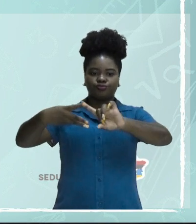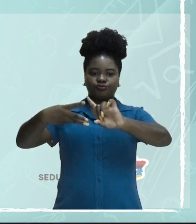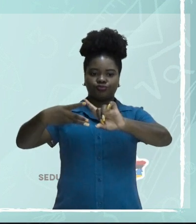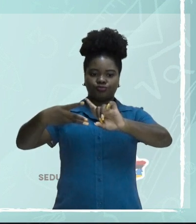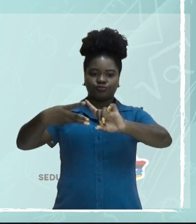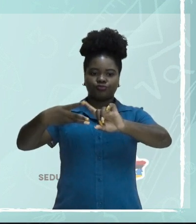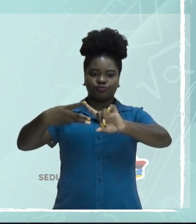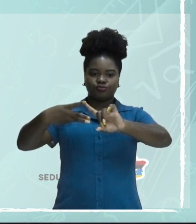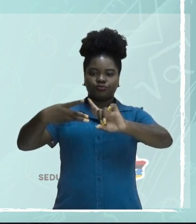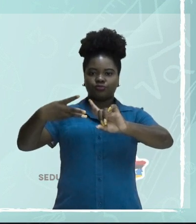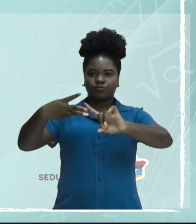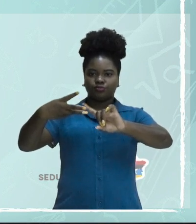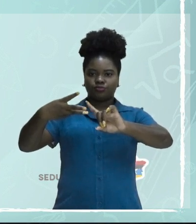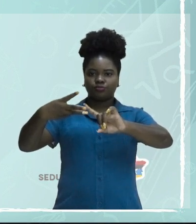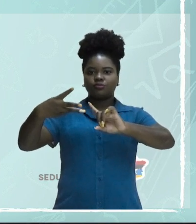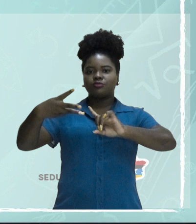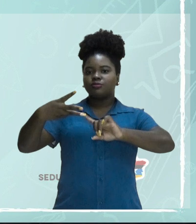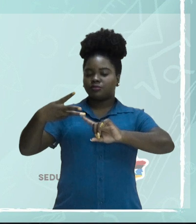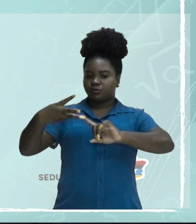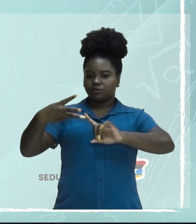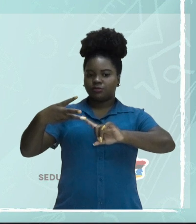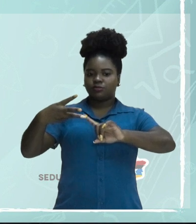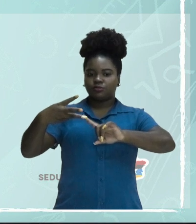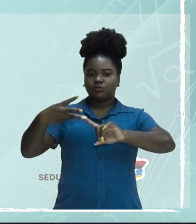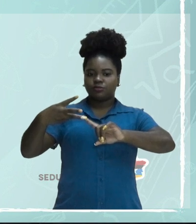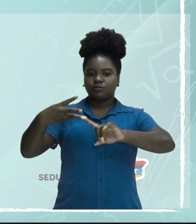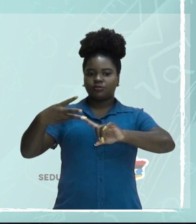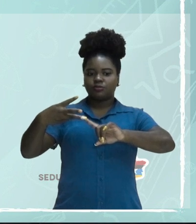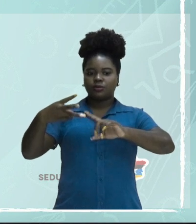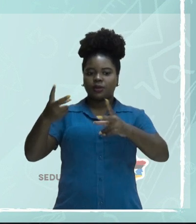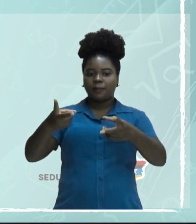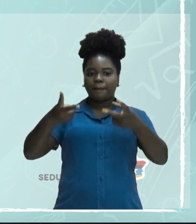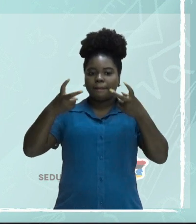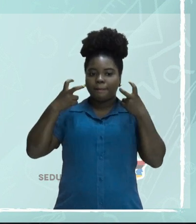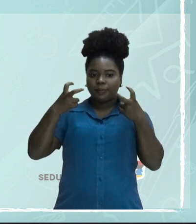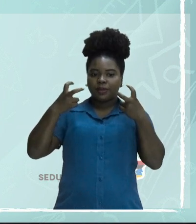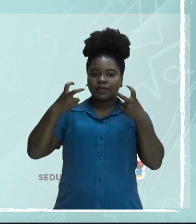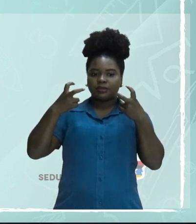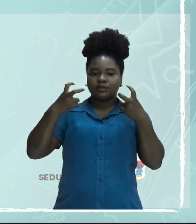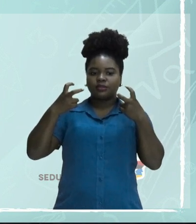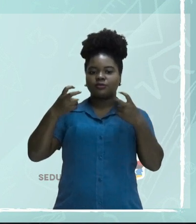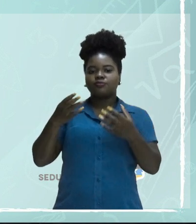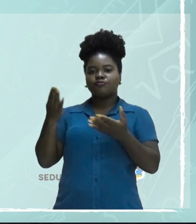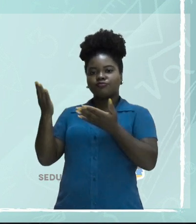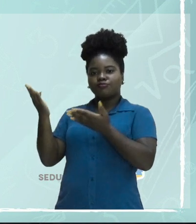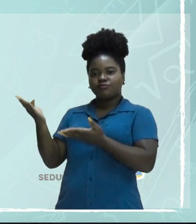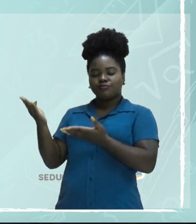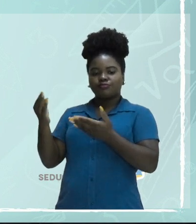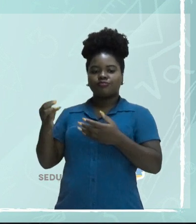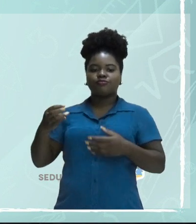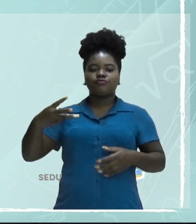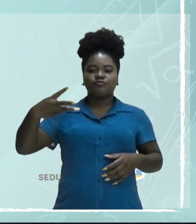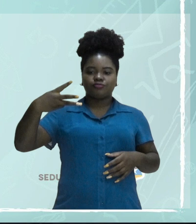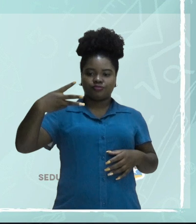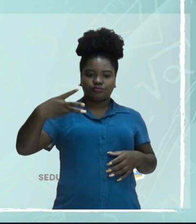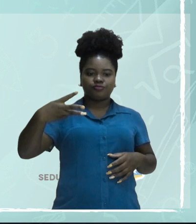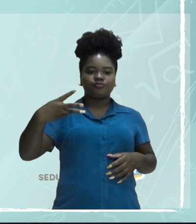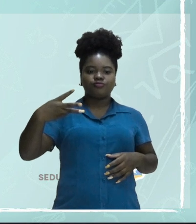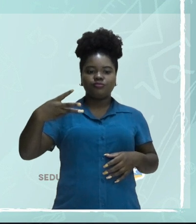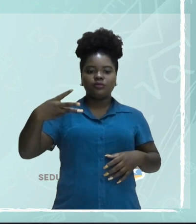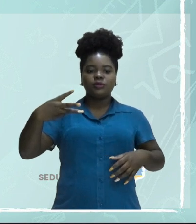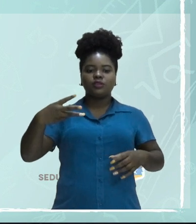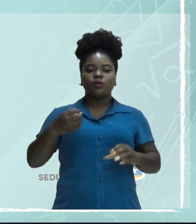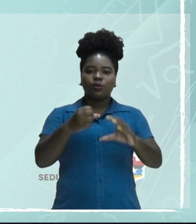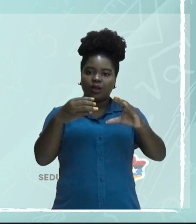fibras musculares individuais de seus vizinhos. Cada fibra muscular, cada célula muscular é revestida por